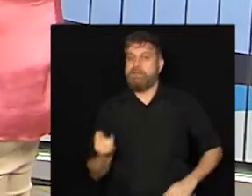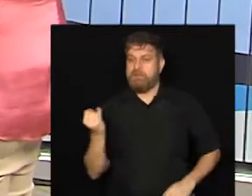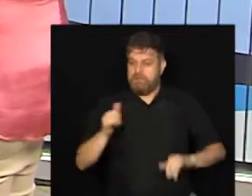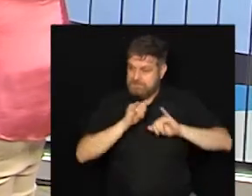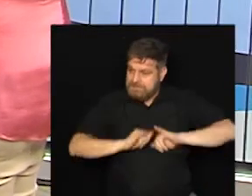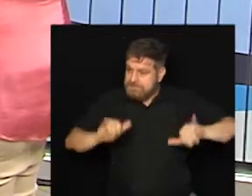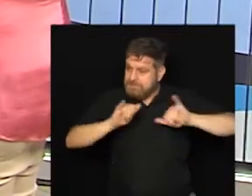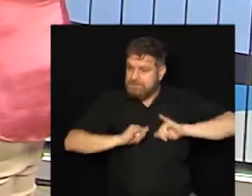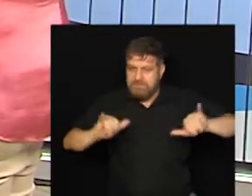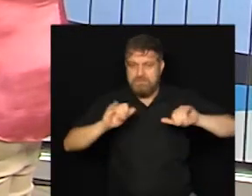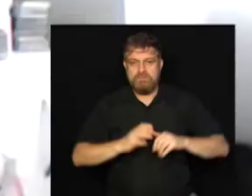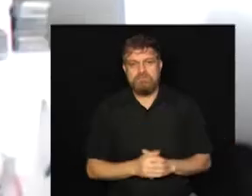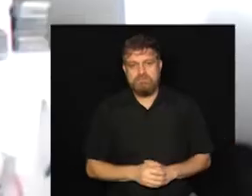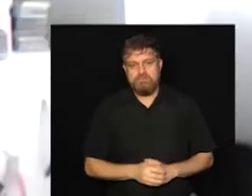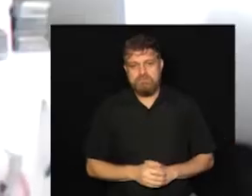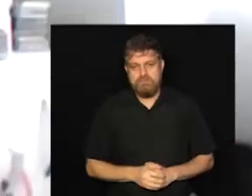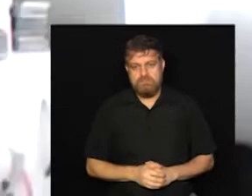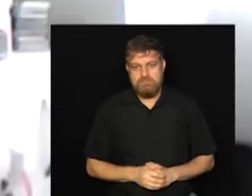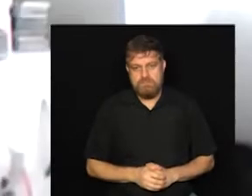importante, né?